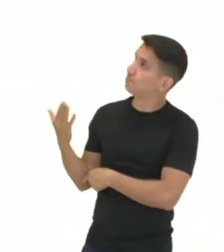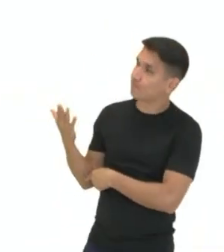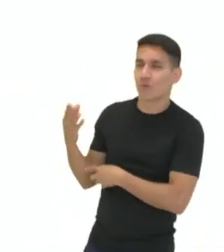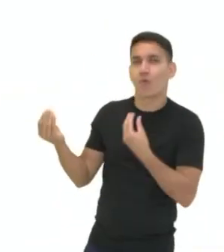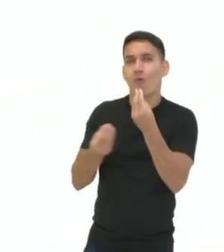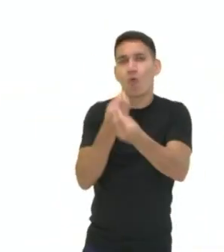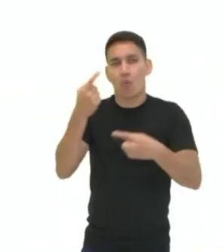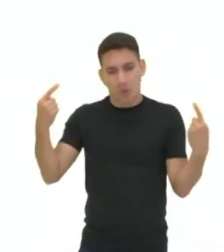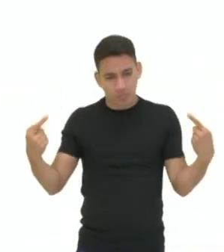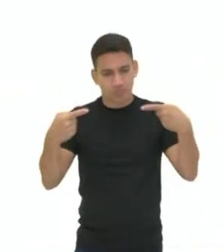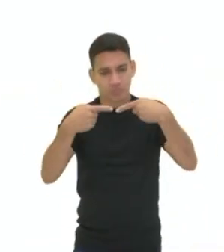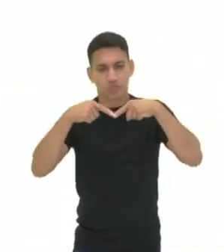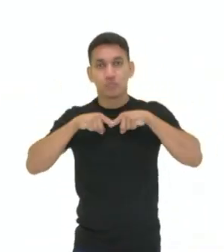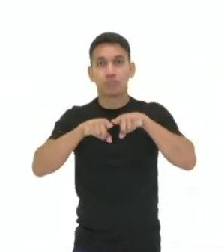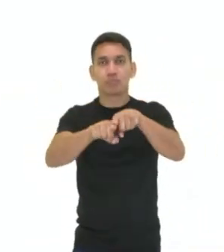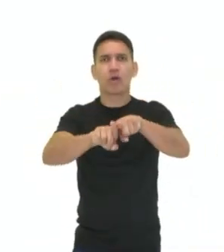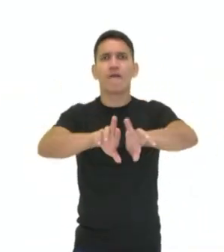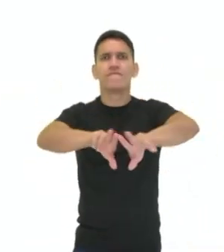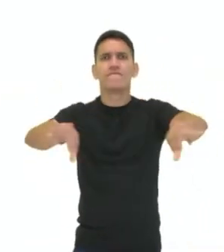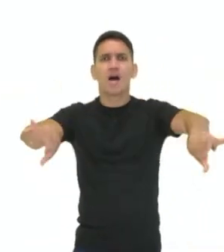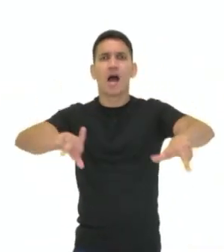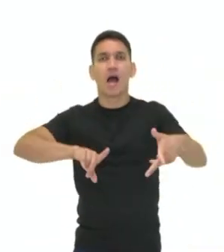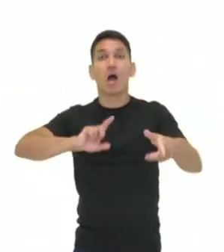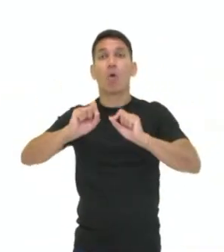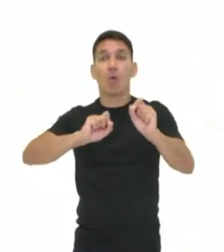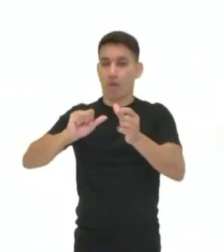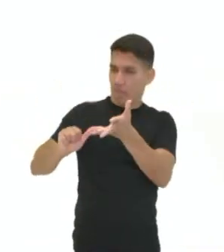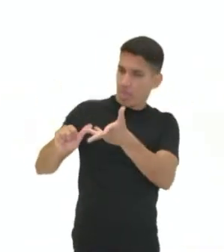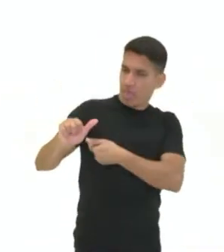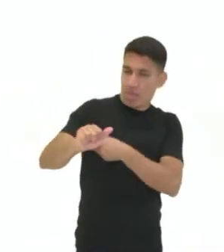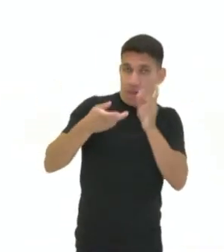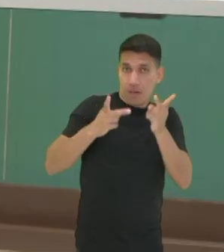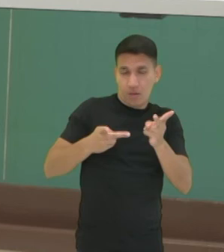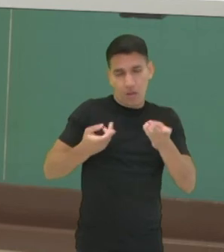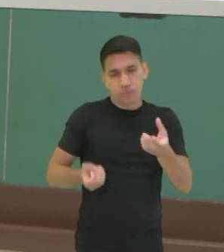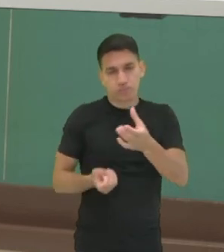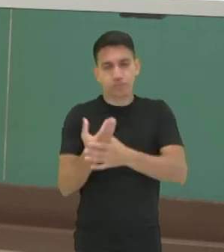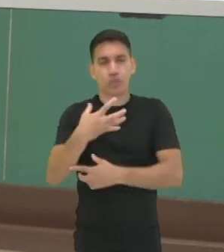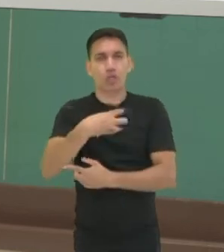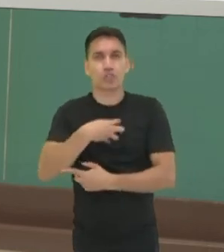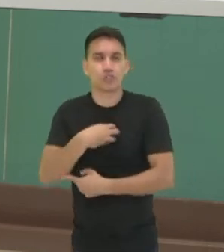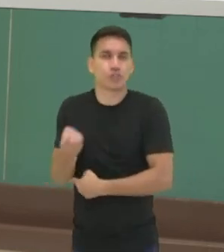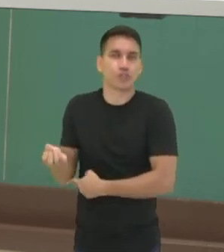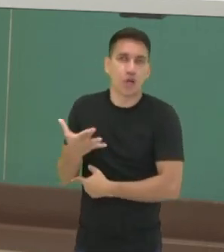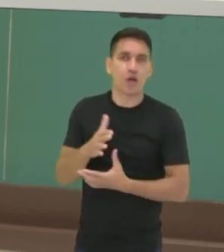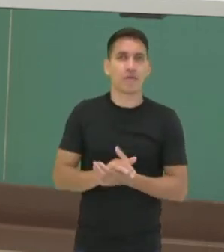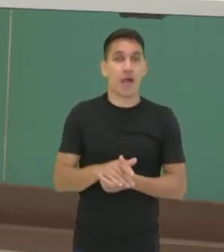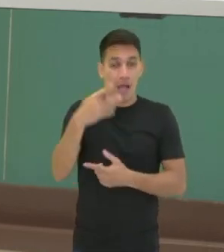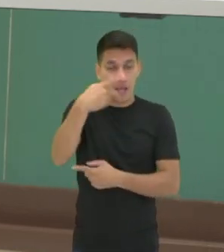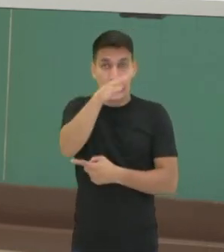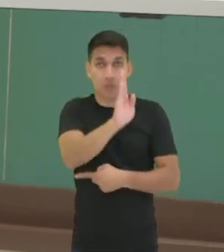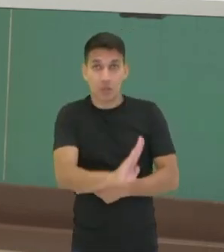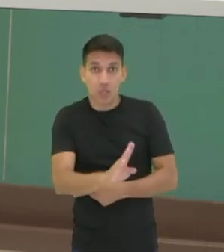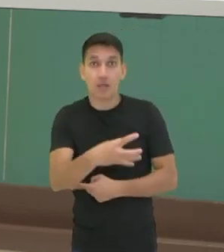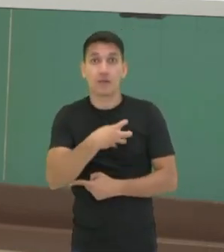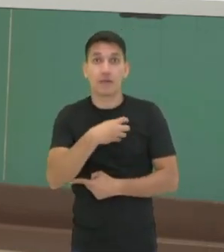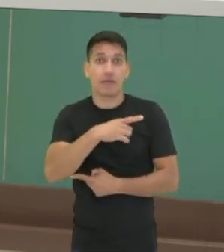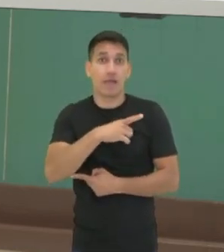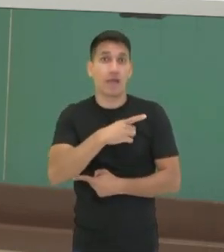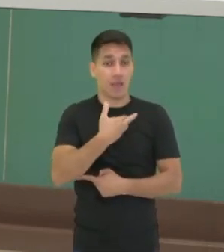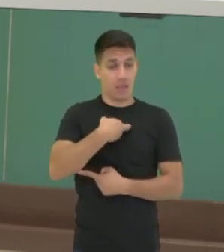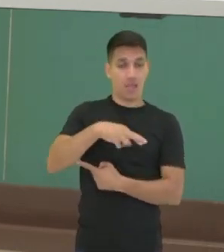religioso, ou seja, vários elementos compondo uma nova manifestação, onde desenvolveu-se no Brasil uma religiosidade, então, que